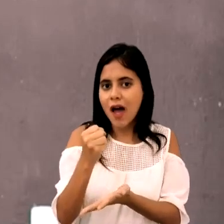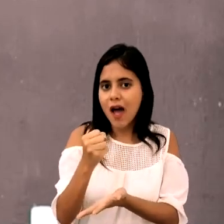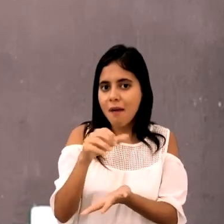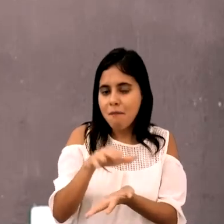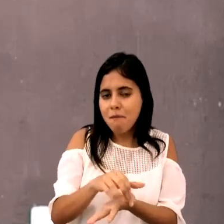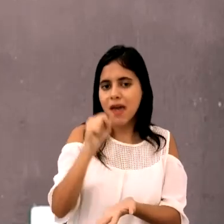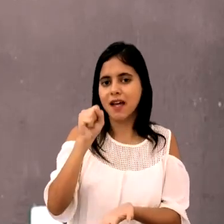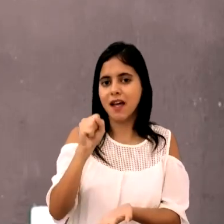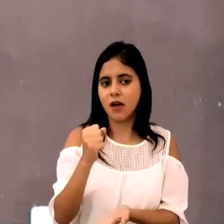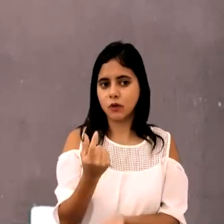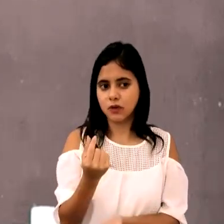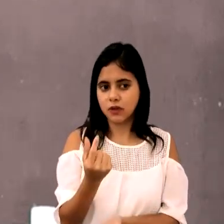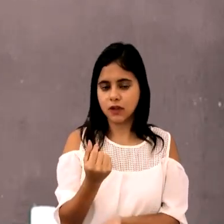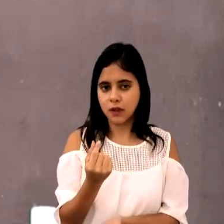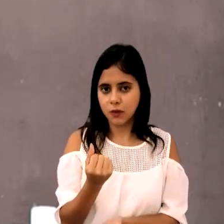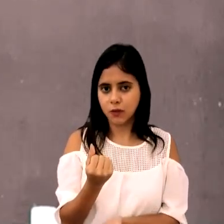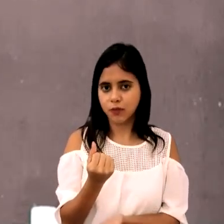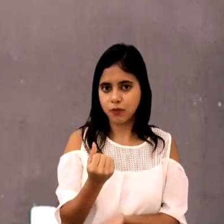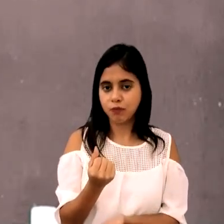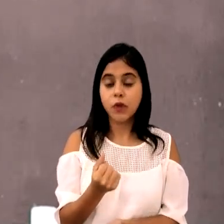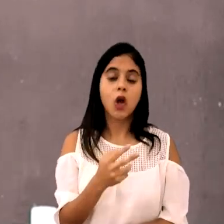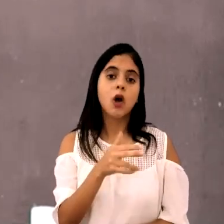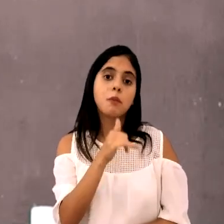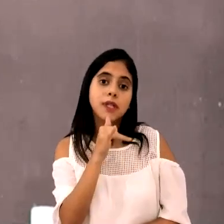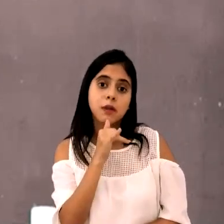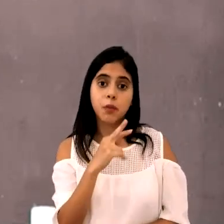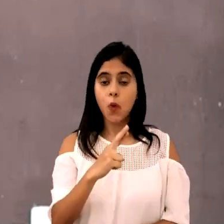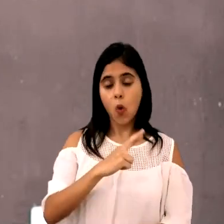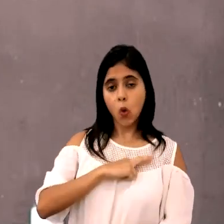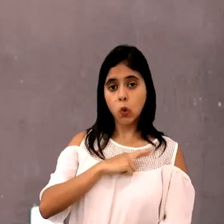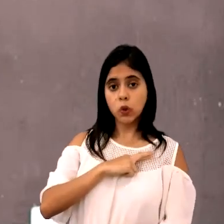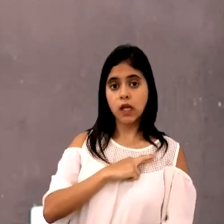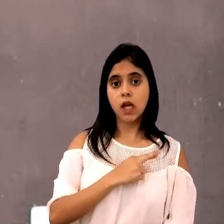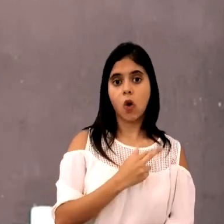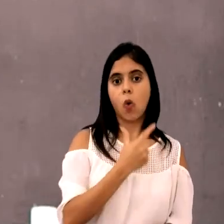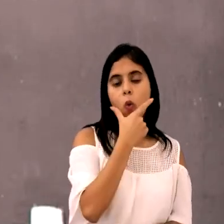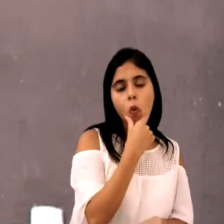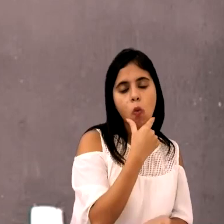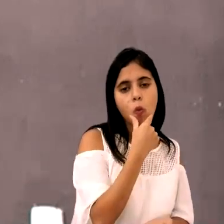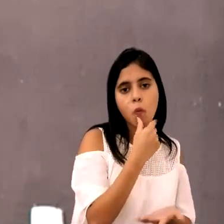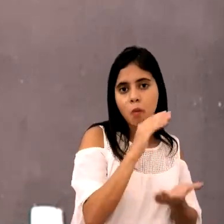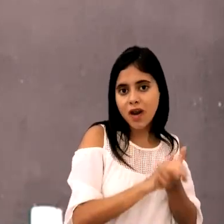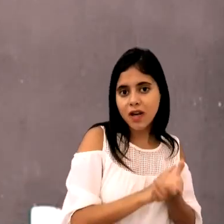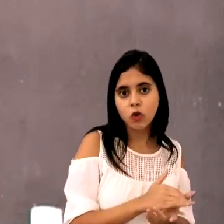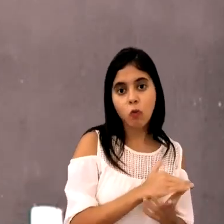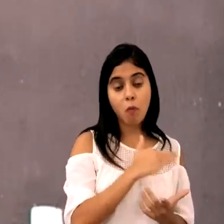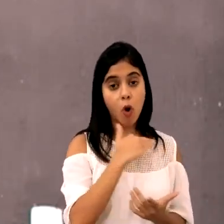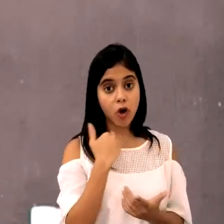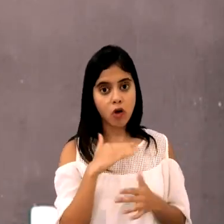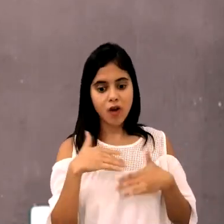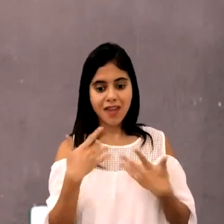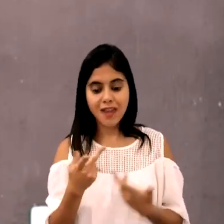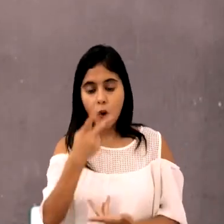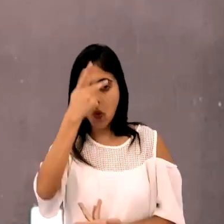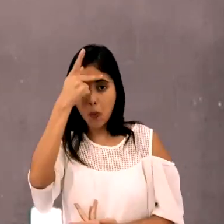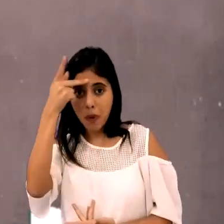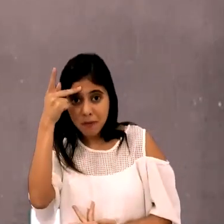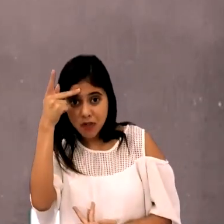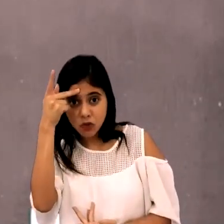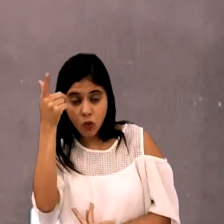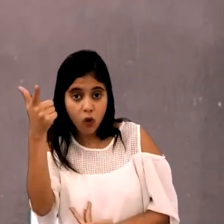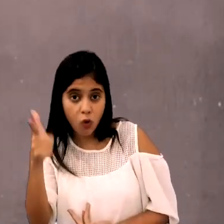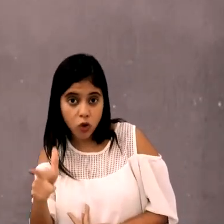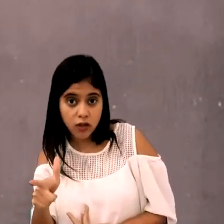herança e aquela família que perdeu o seu marido. Por exemplo, Ruth perdeu o marido. Então, um familiar próximo teria o direito